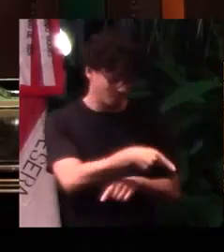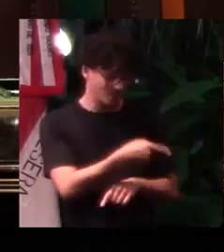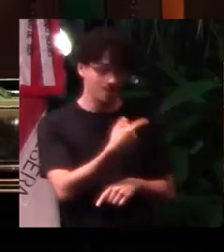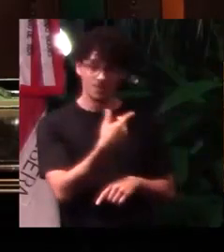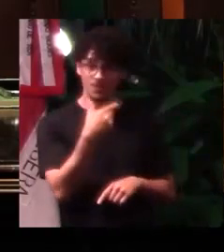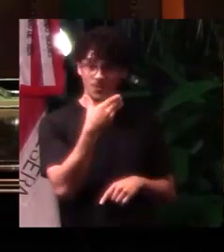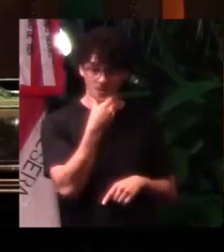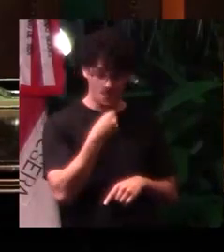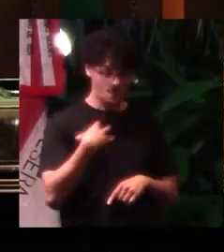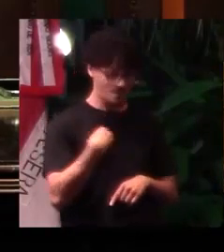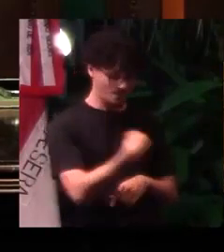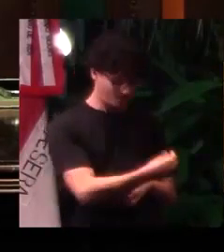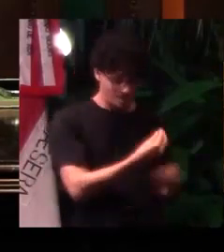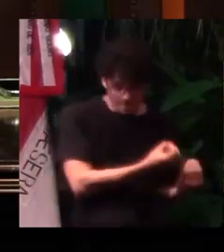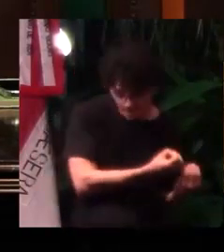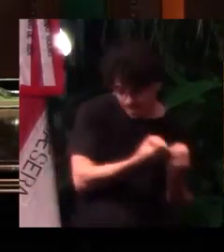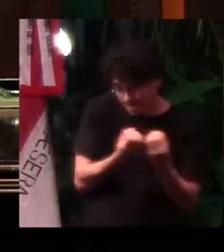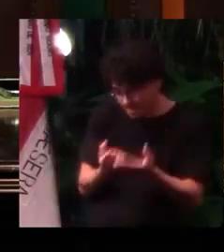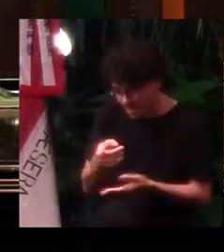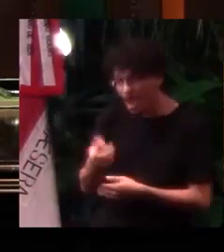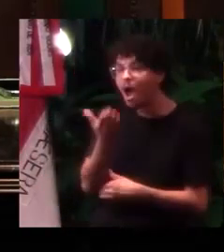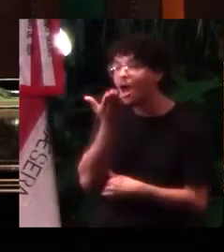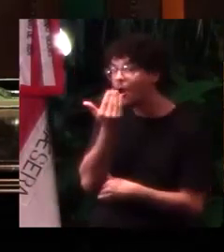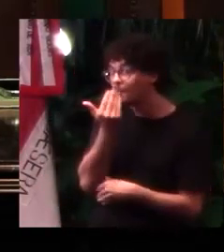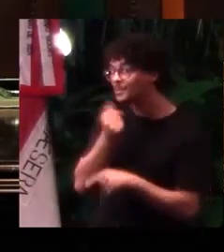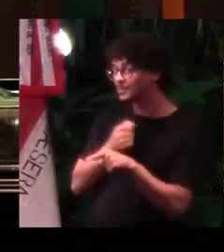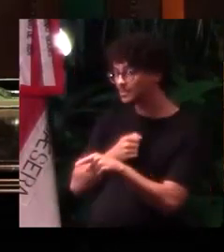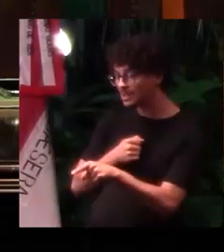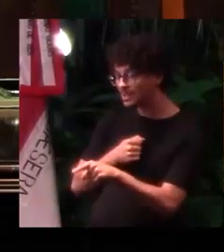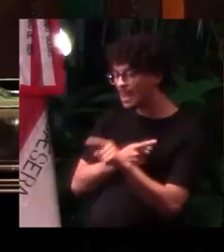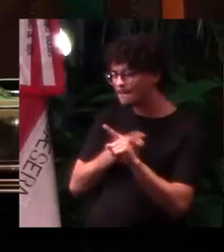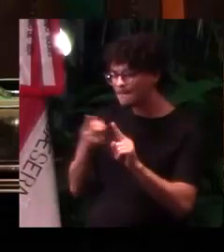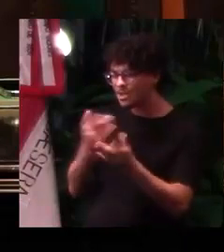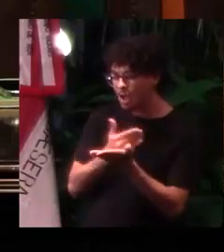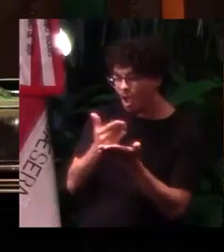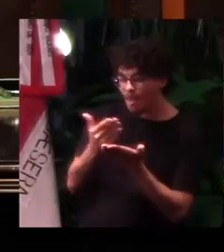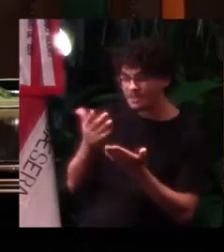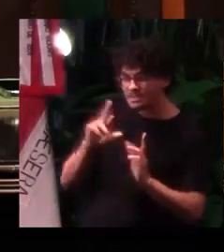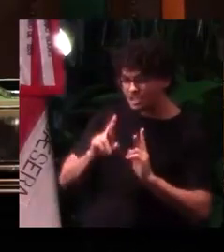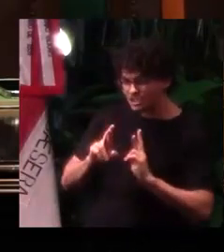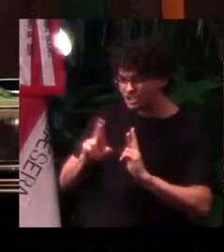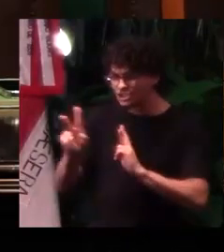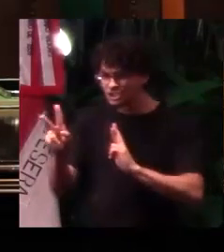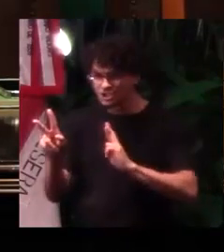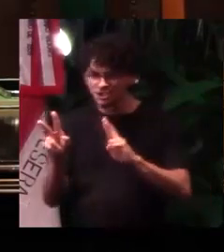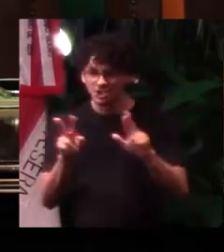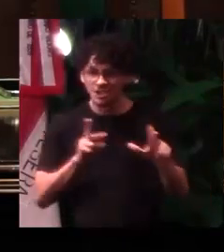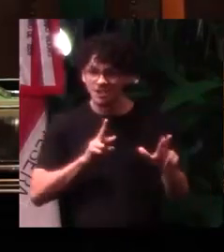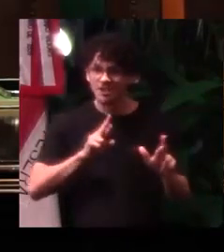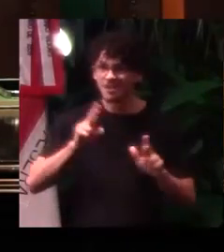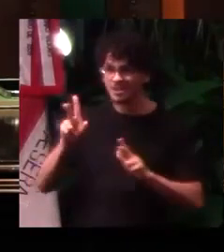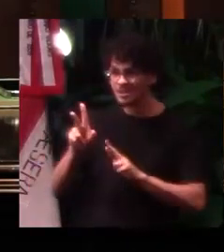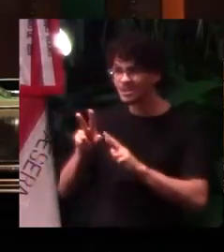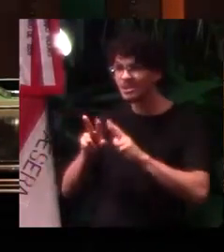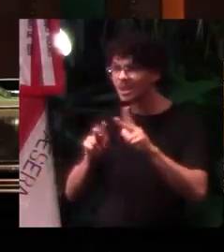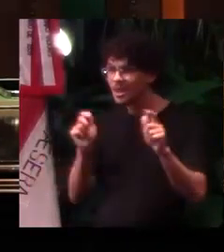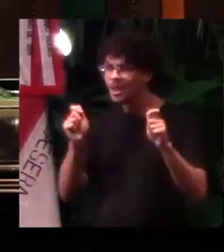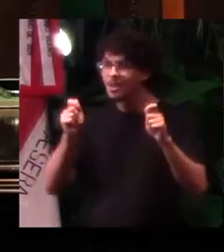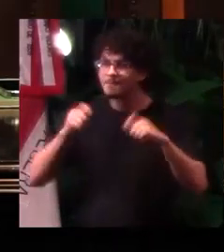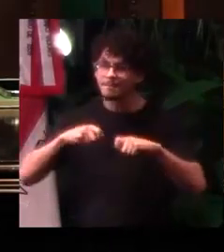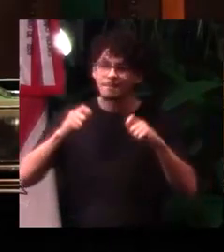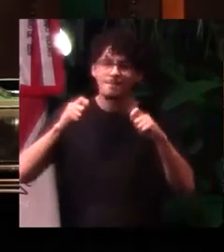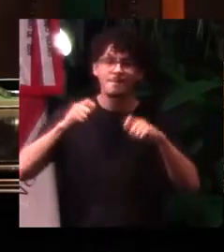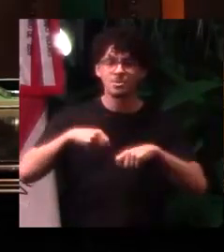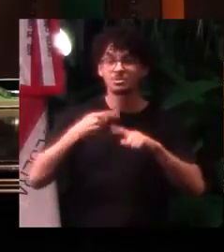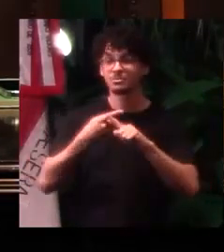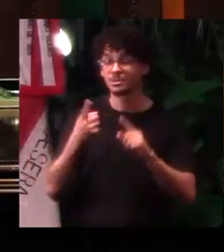comida para ele, mas que também começa a propiciar novas dinâmicas nessa outra dimensão da casa e da